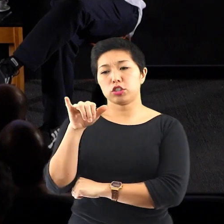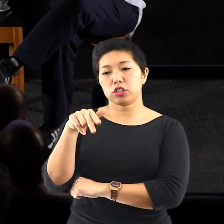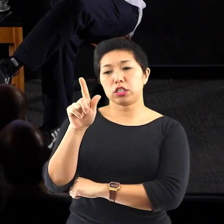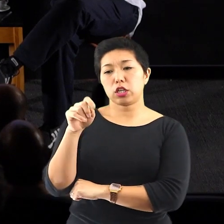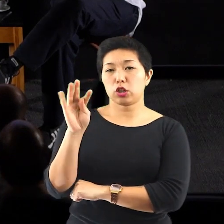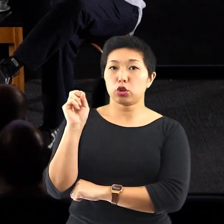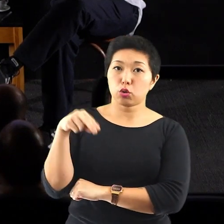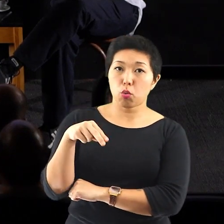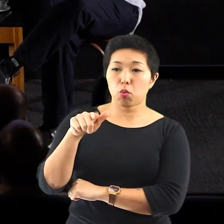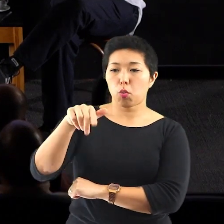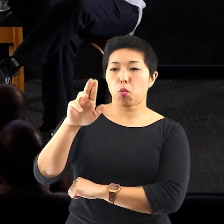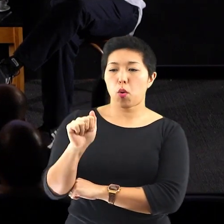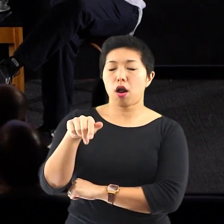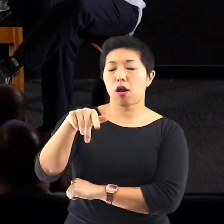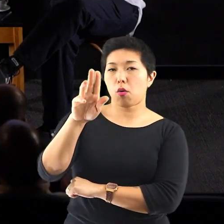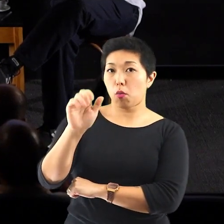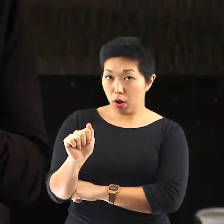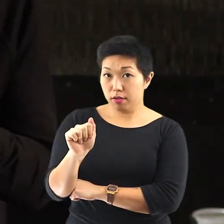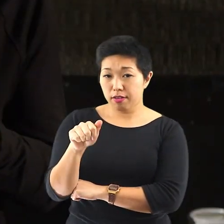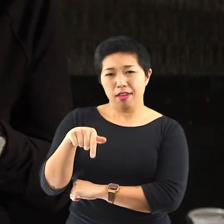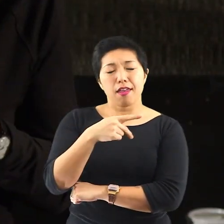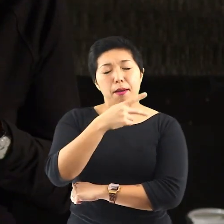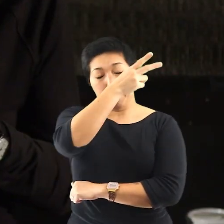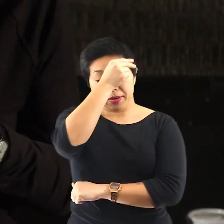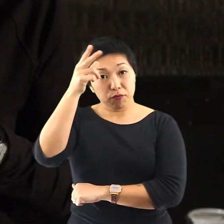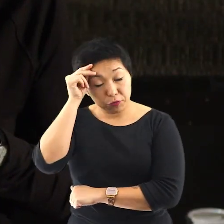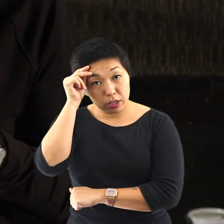de Maricá, eleito em 2012,